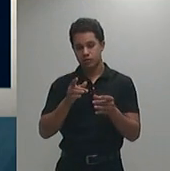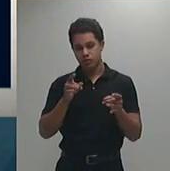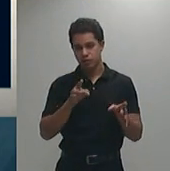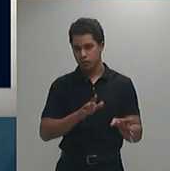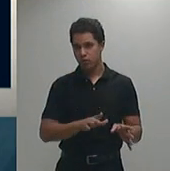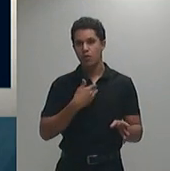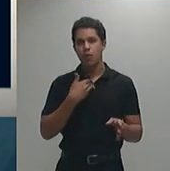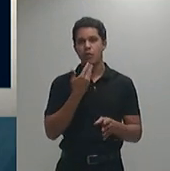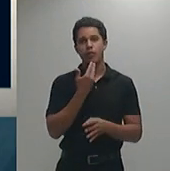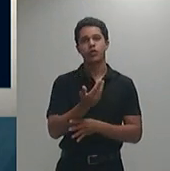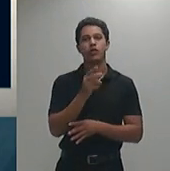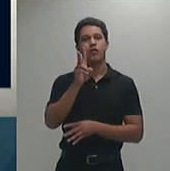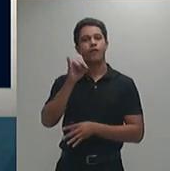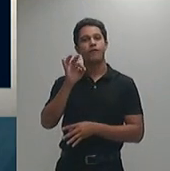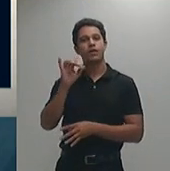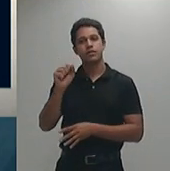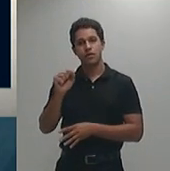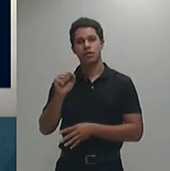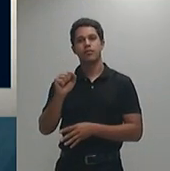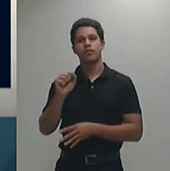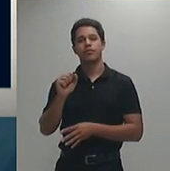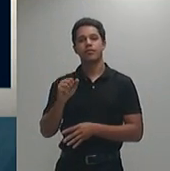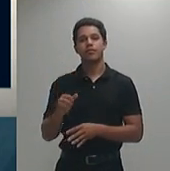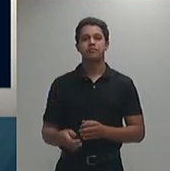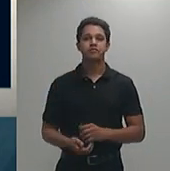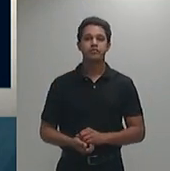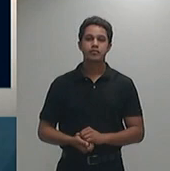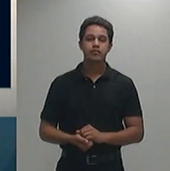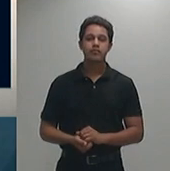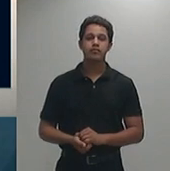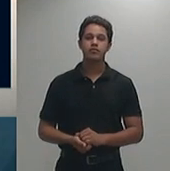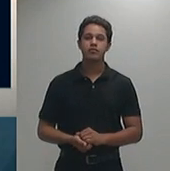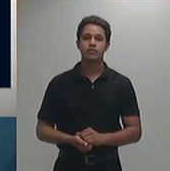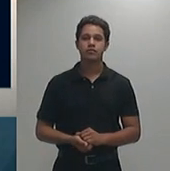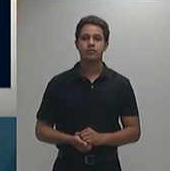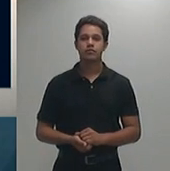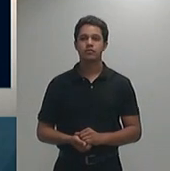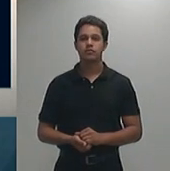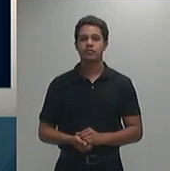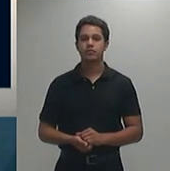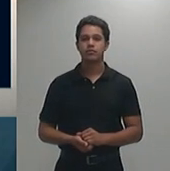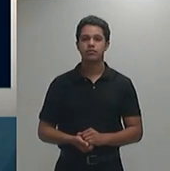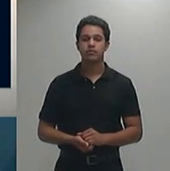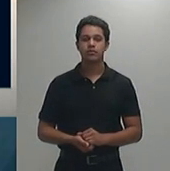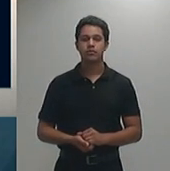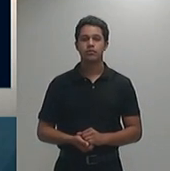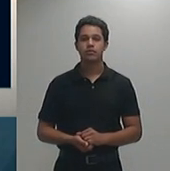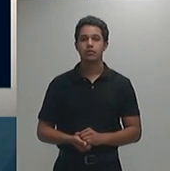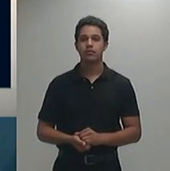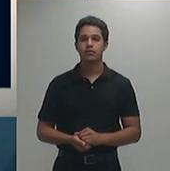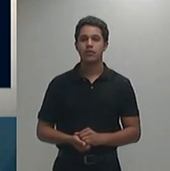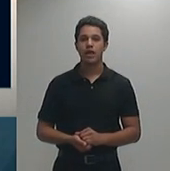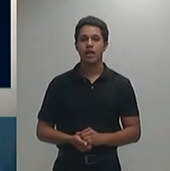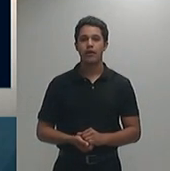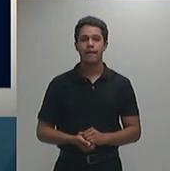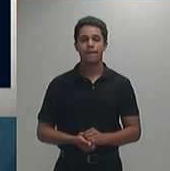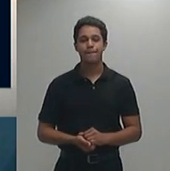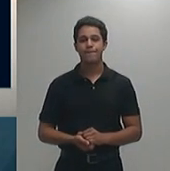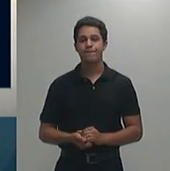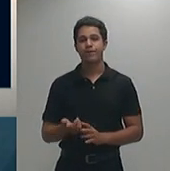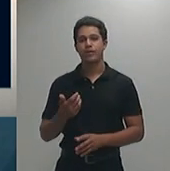demais feitos a estatística em mim não não havendo objeção